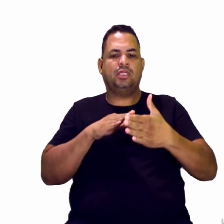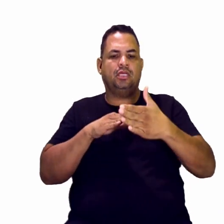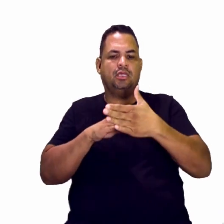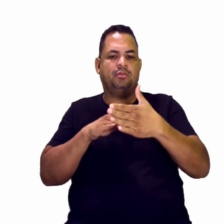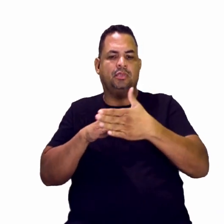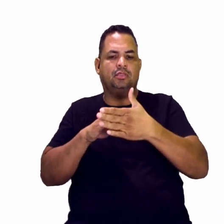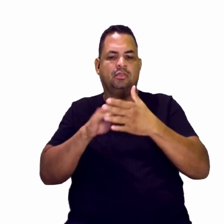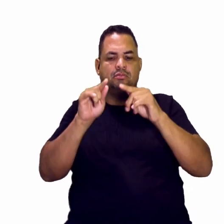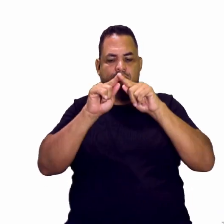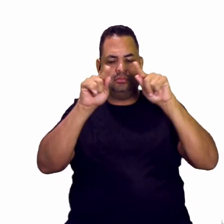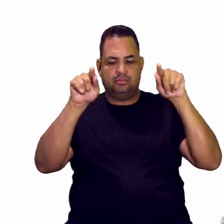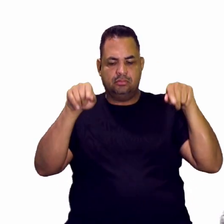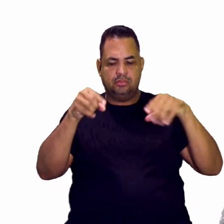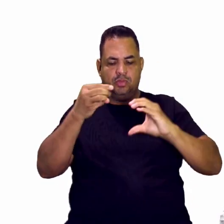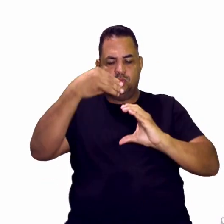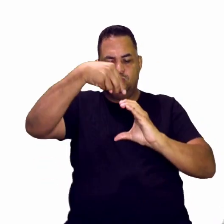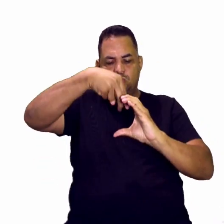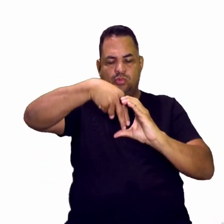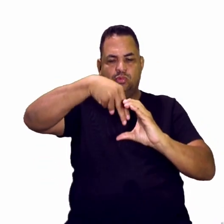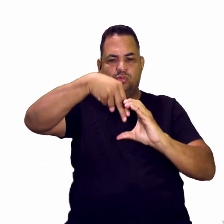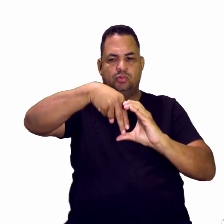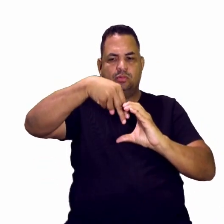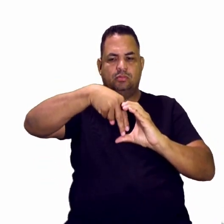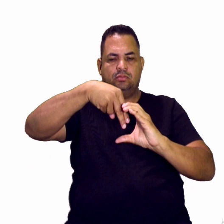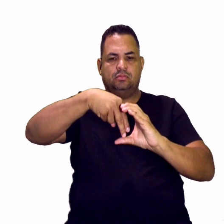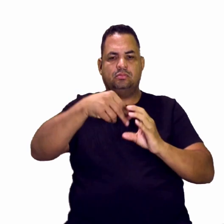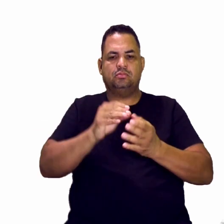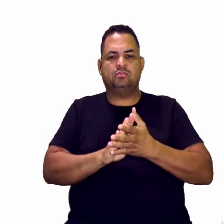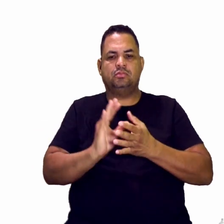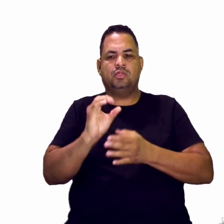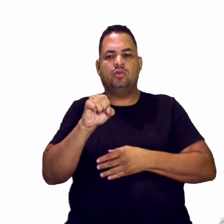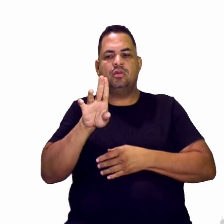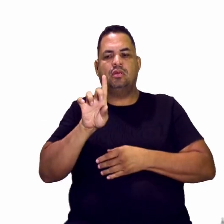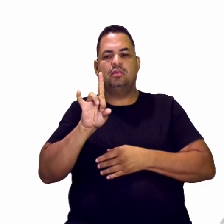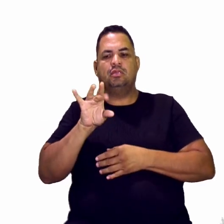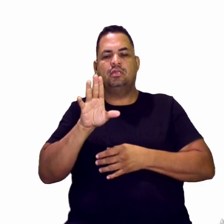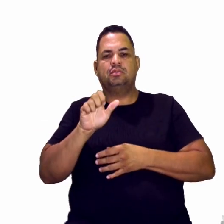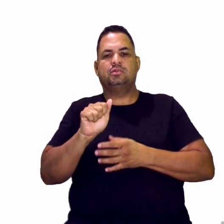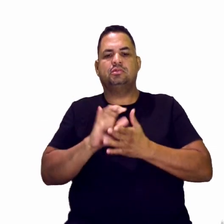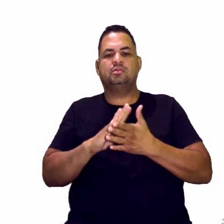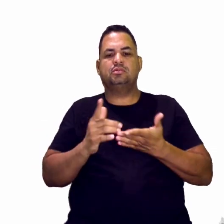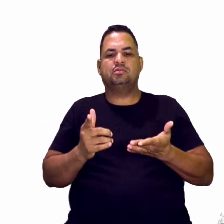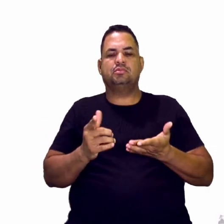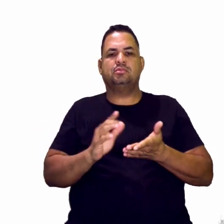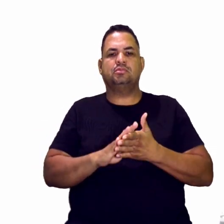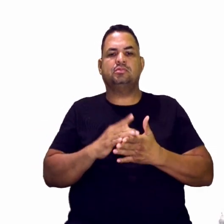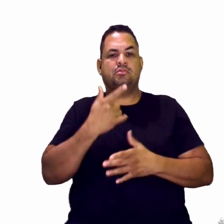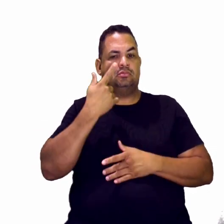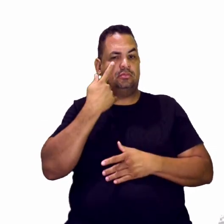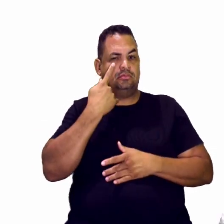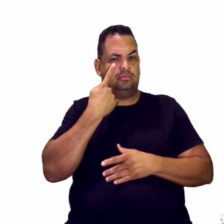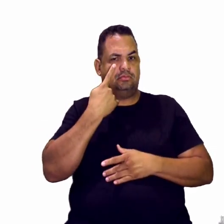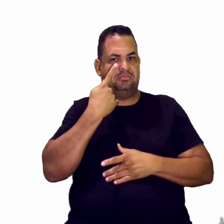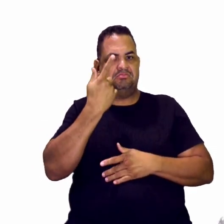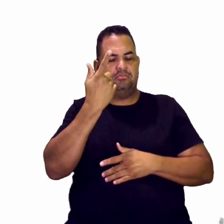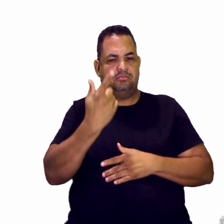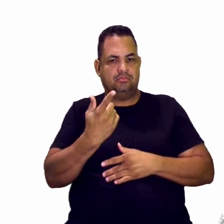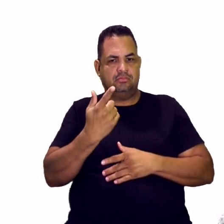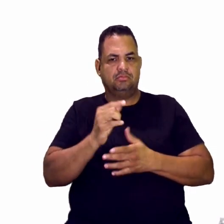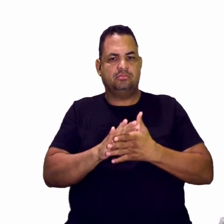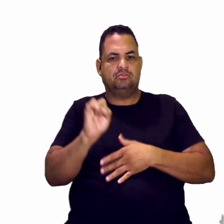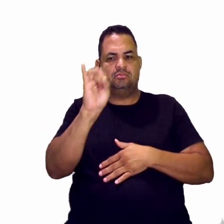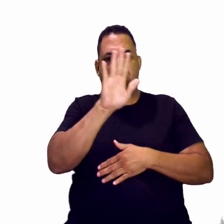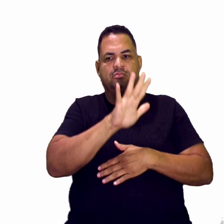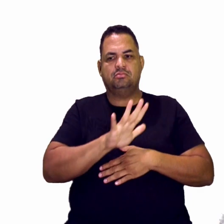delineando aí o núcleo, né, dos eucariontes e as organelas membranosas. Vocês conseguem perceber aqui nessa